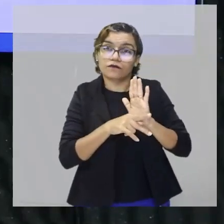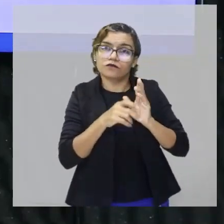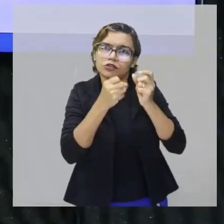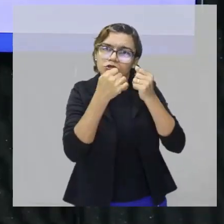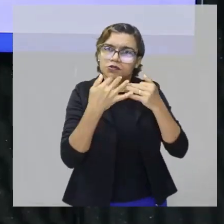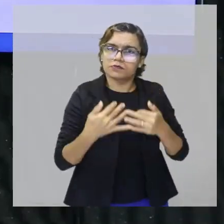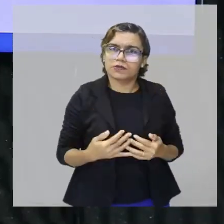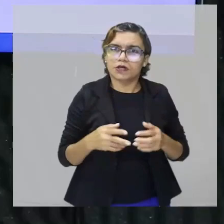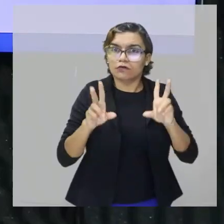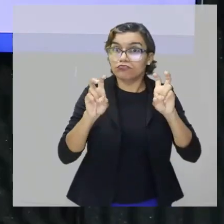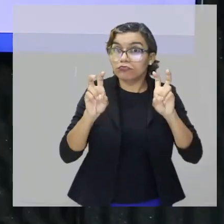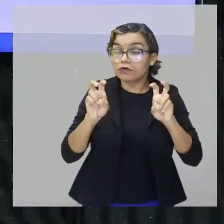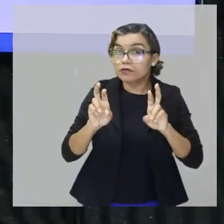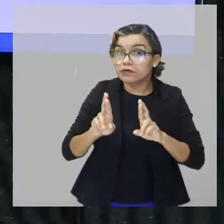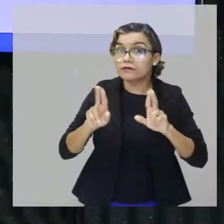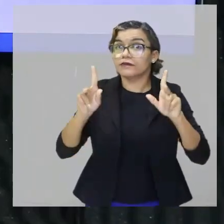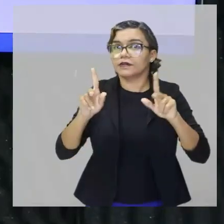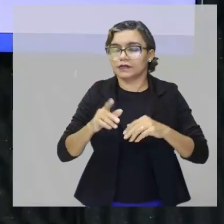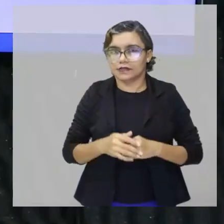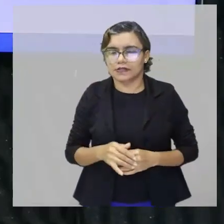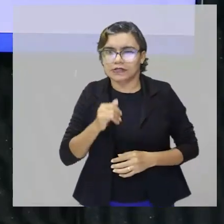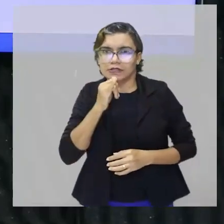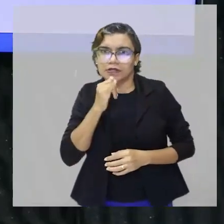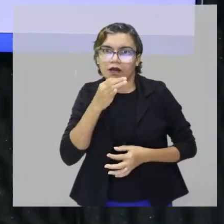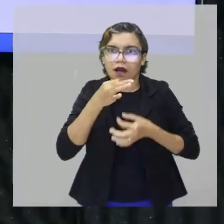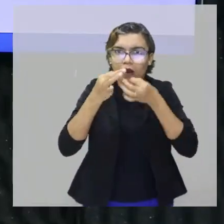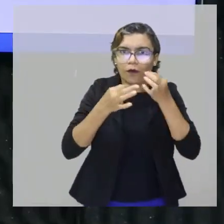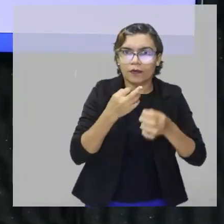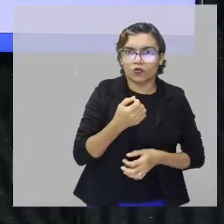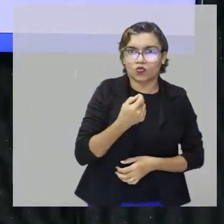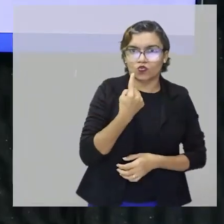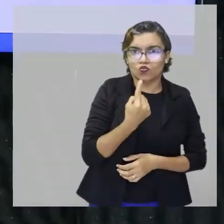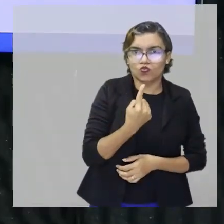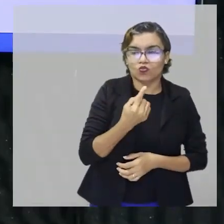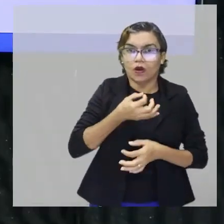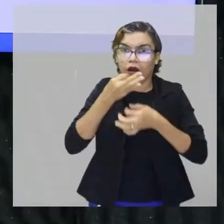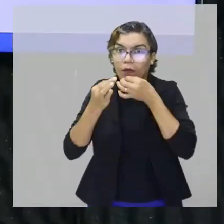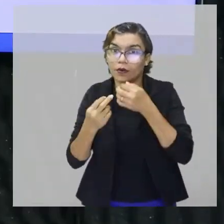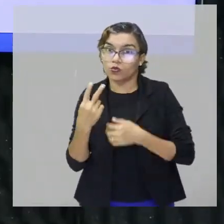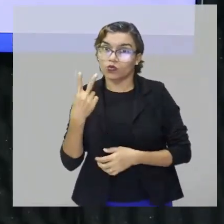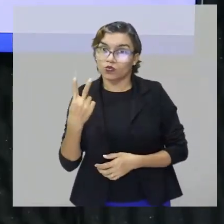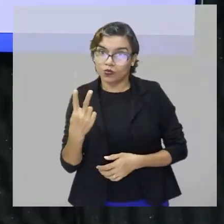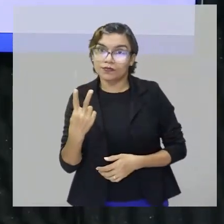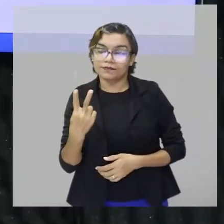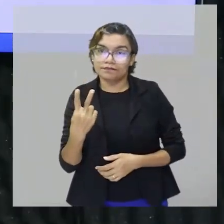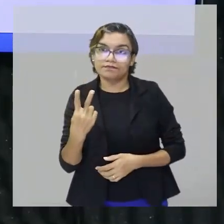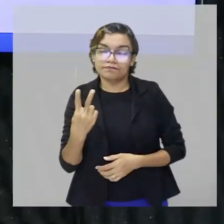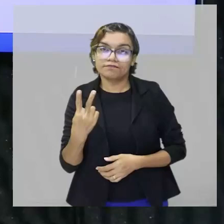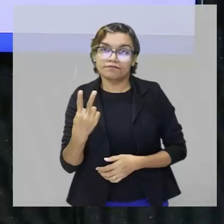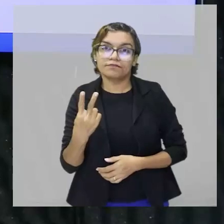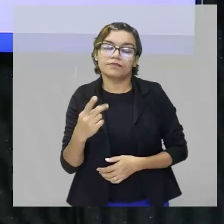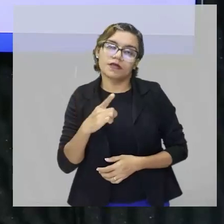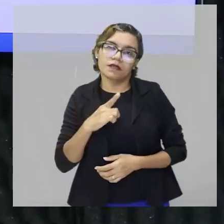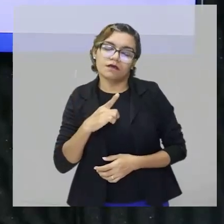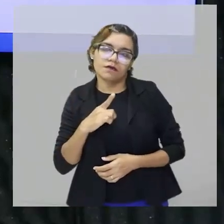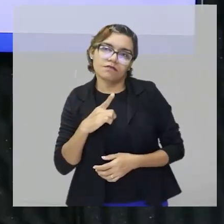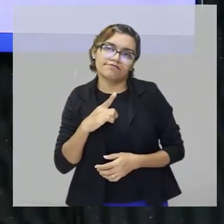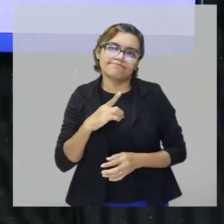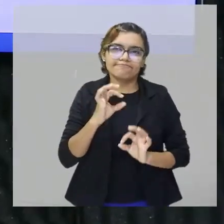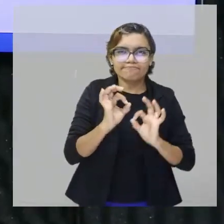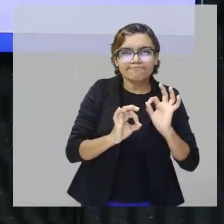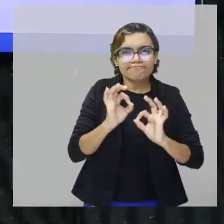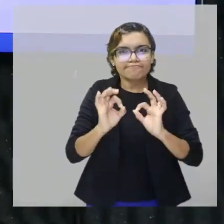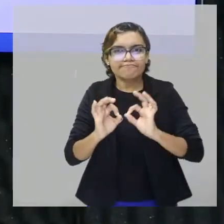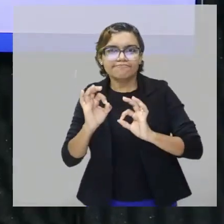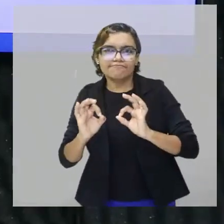tema diferente, né? Geralmente eu trago o argumento 1 e o argumento 2, né? E deixo ali bem amarradinho e